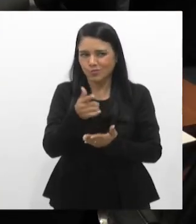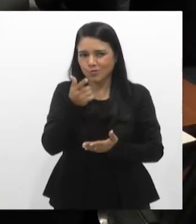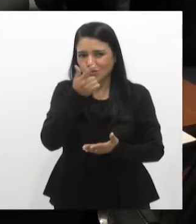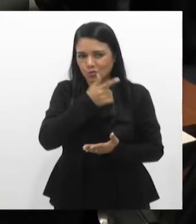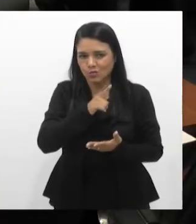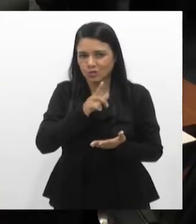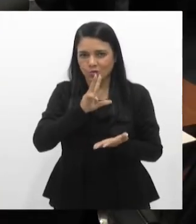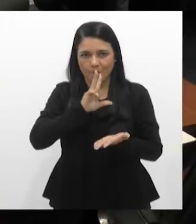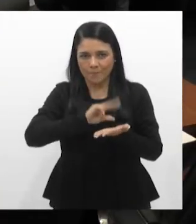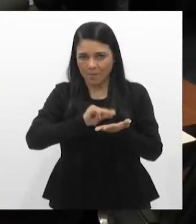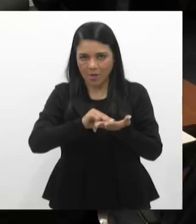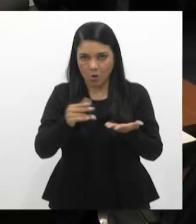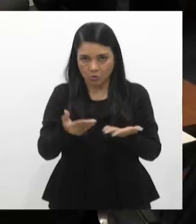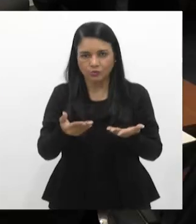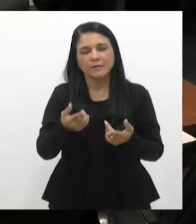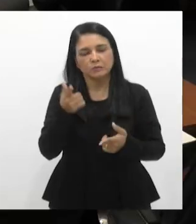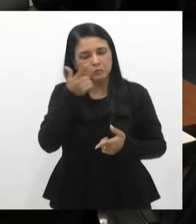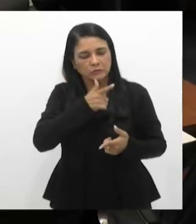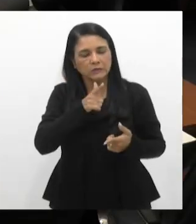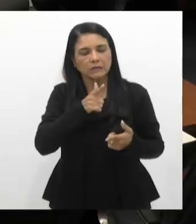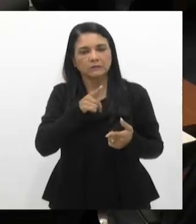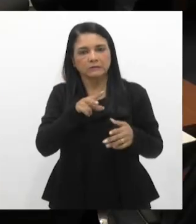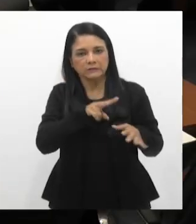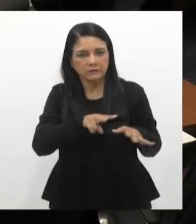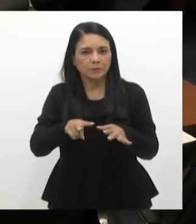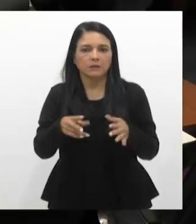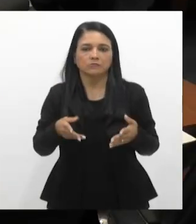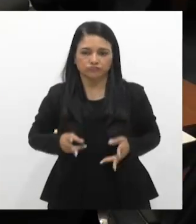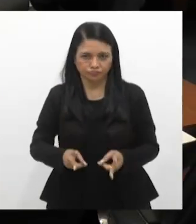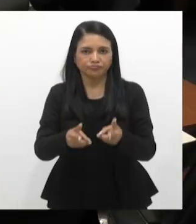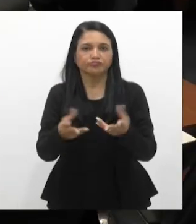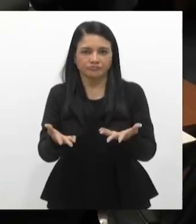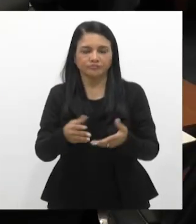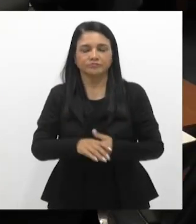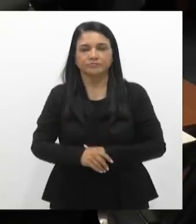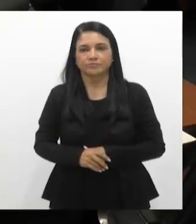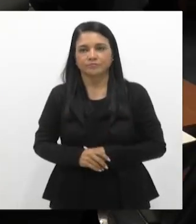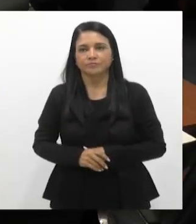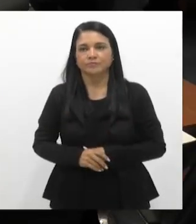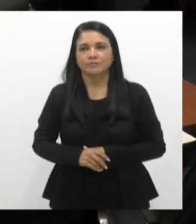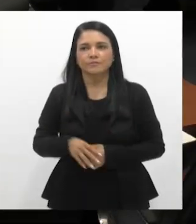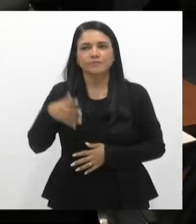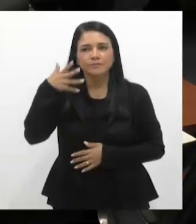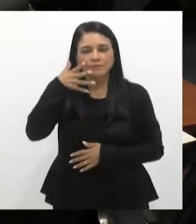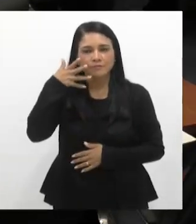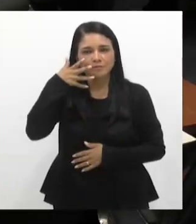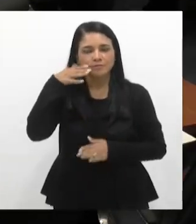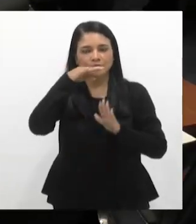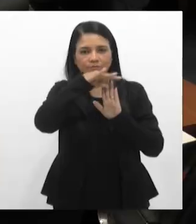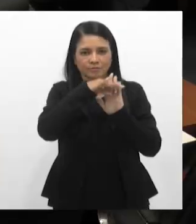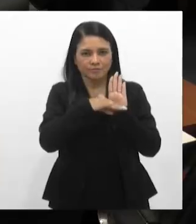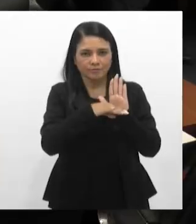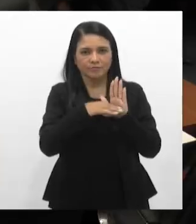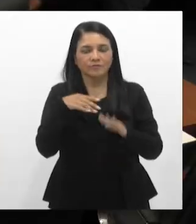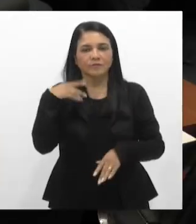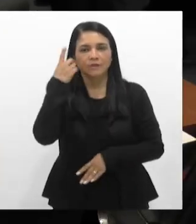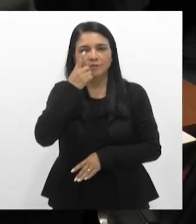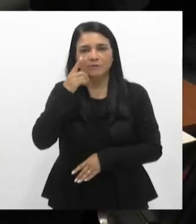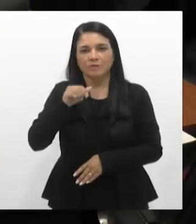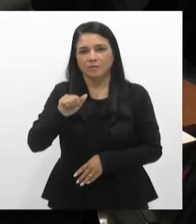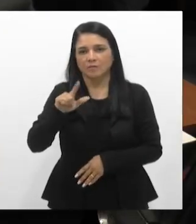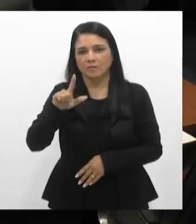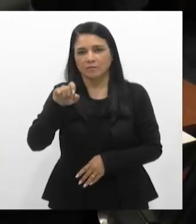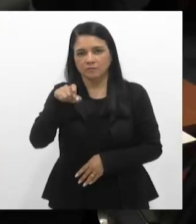trazer hoje, mas a gente traz essa semana ainda, tá bom? Com a palavra, questão de ordem, deputado Alexandre